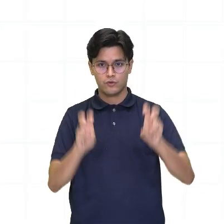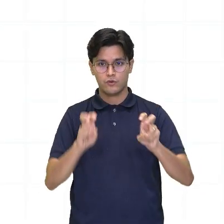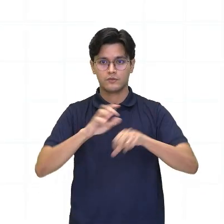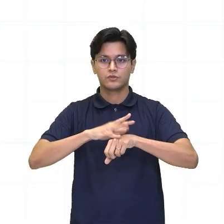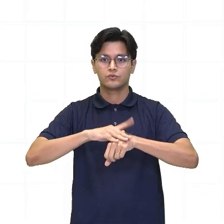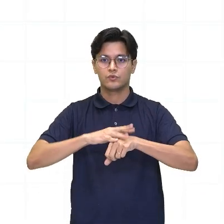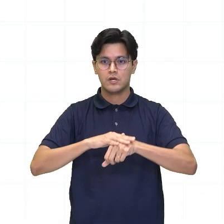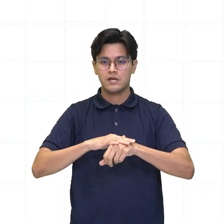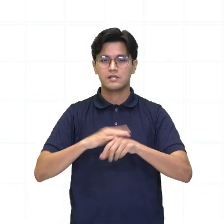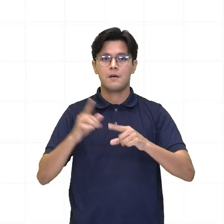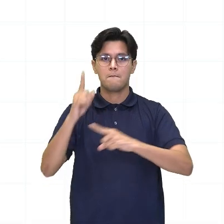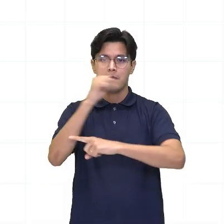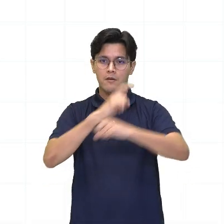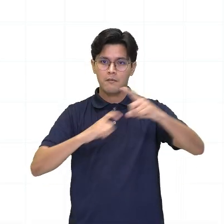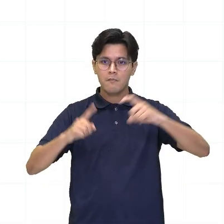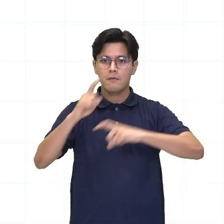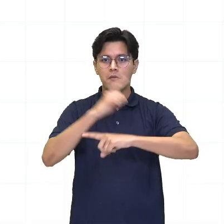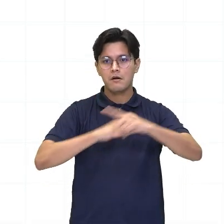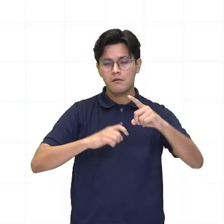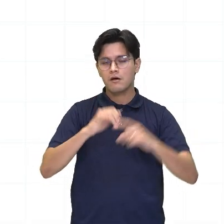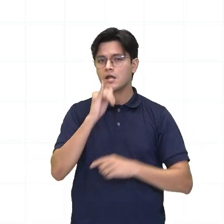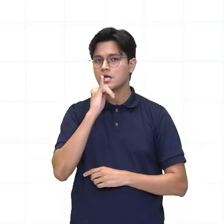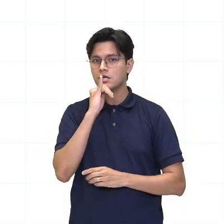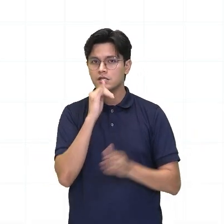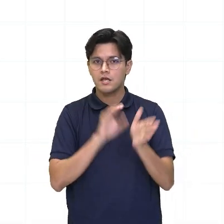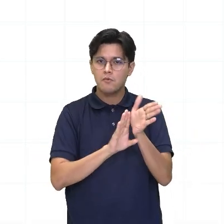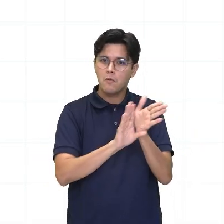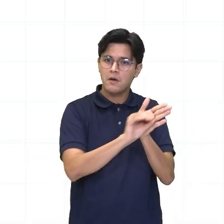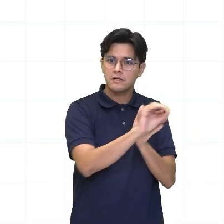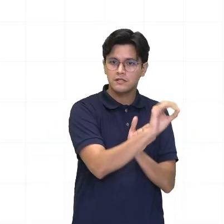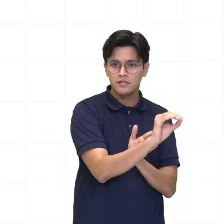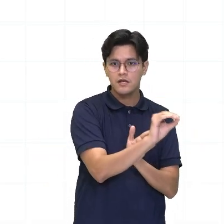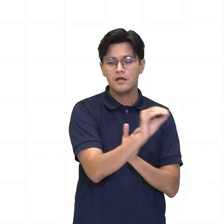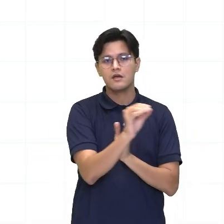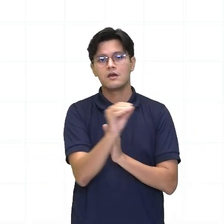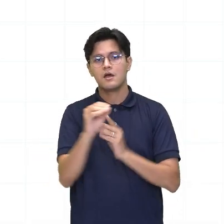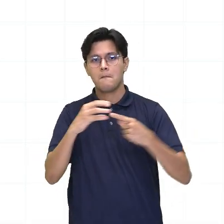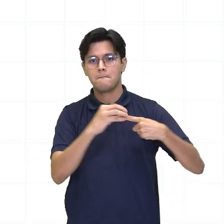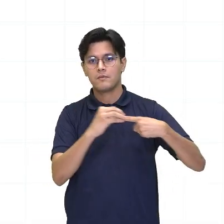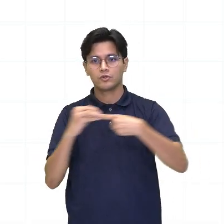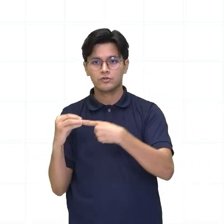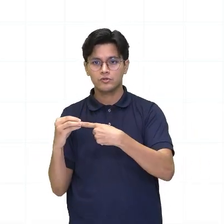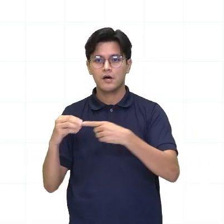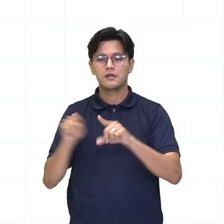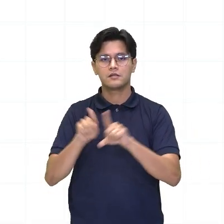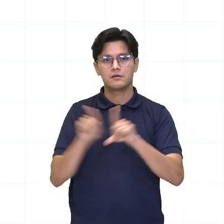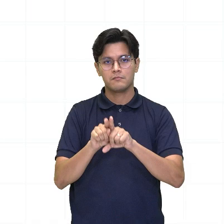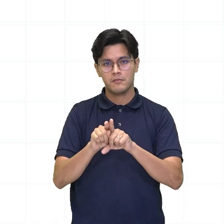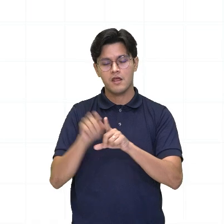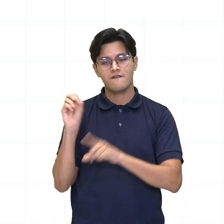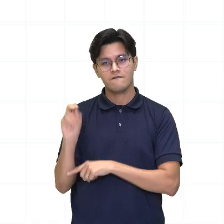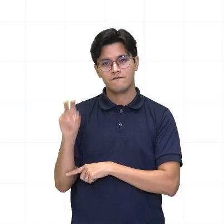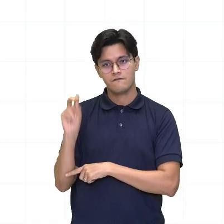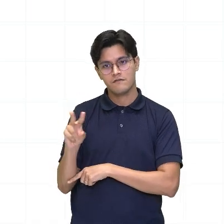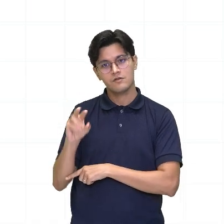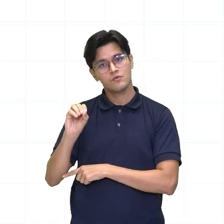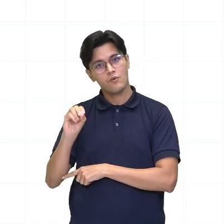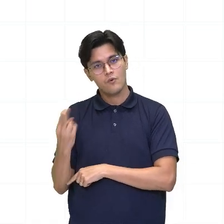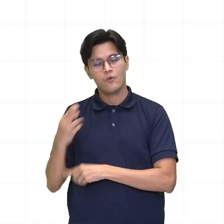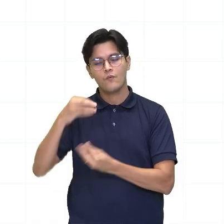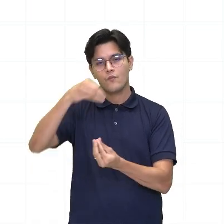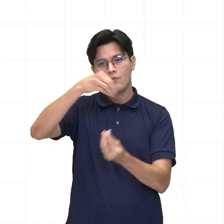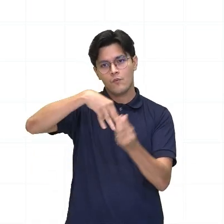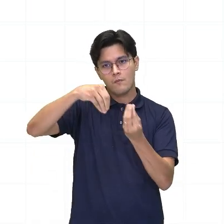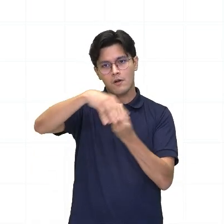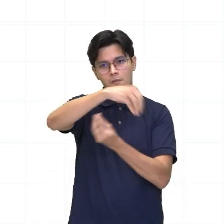doenças causadas por germes, como bactérias, protozoários, vírus ou fungos, que podem ser transmissíveis de pessoa para pessoa